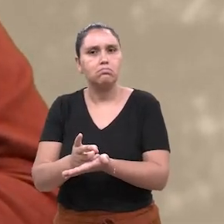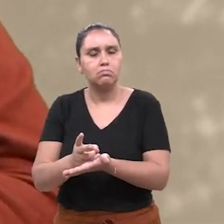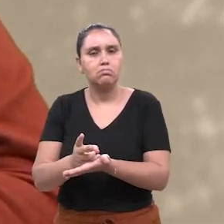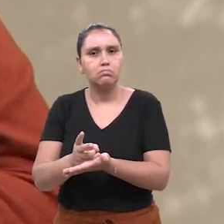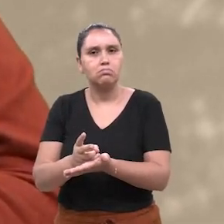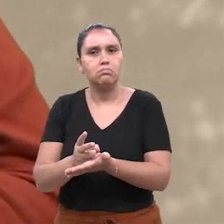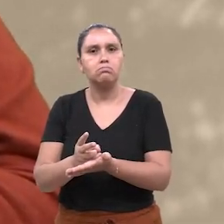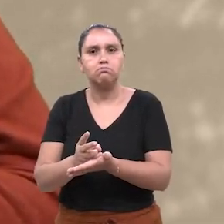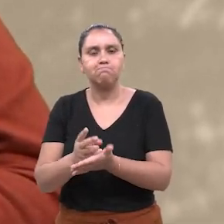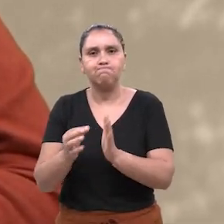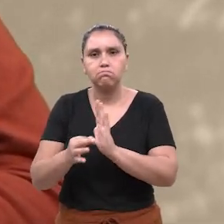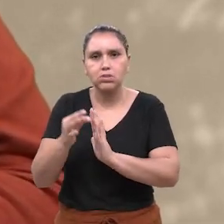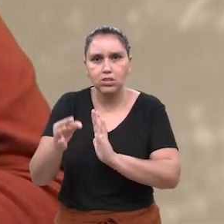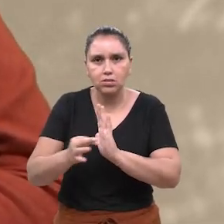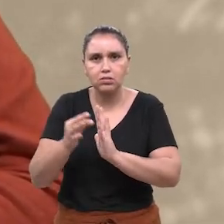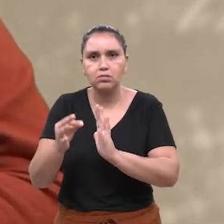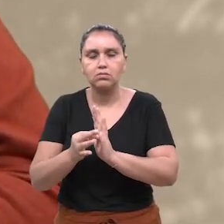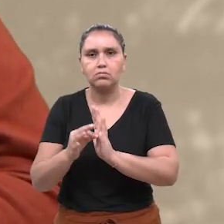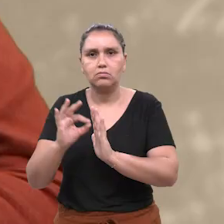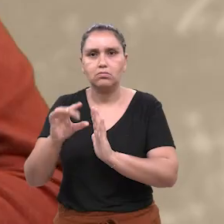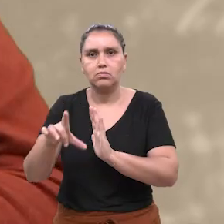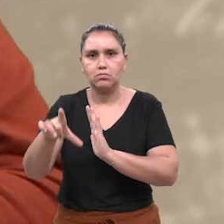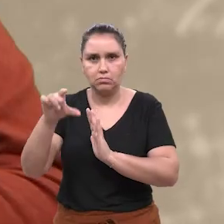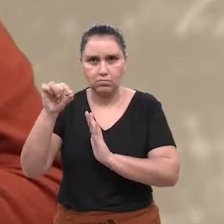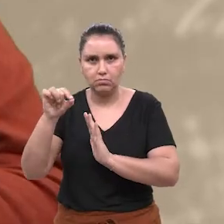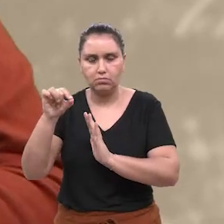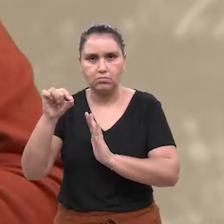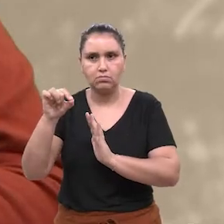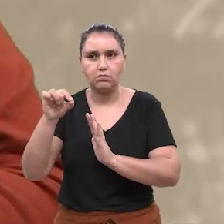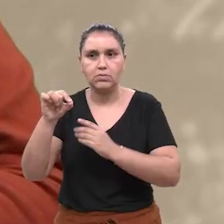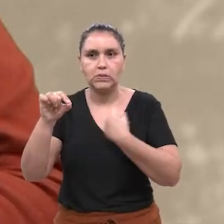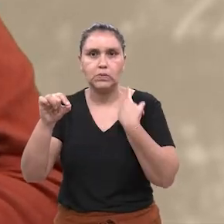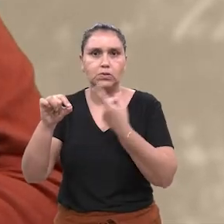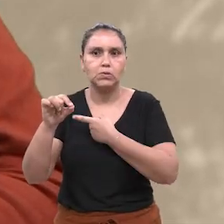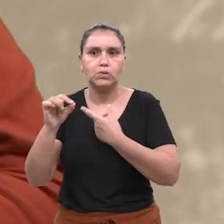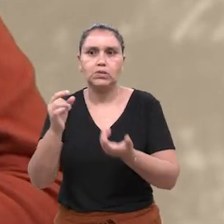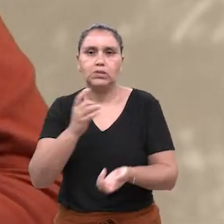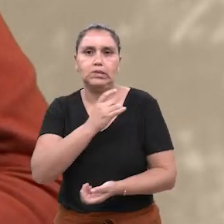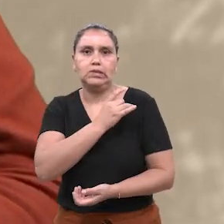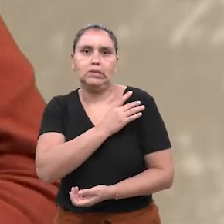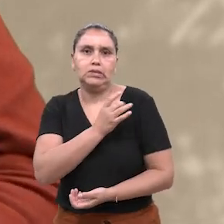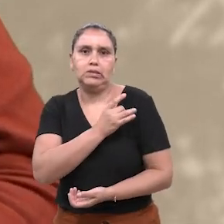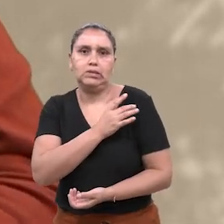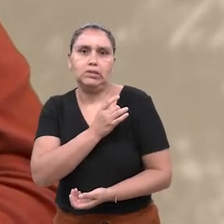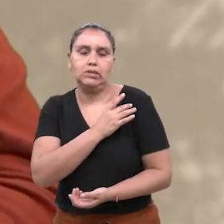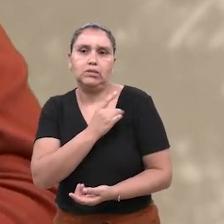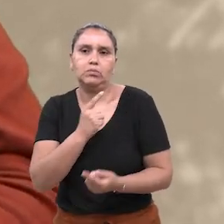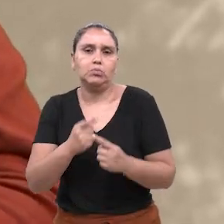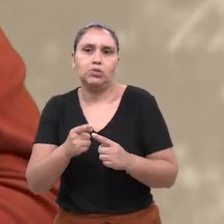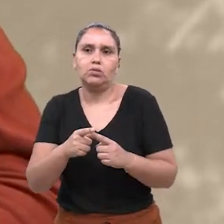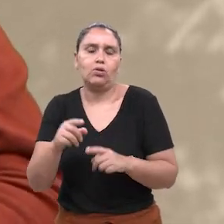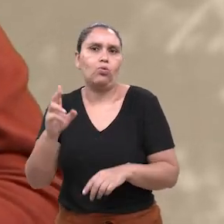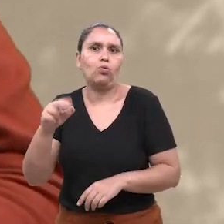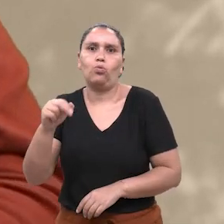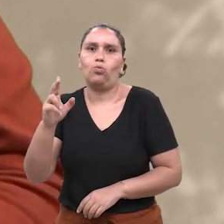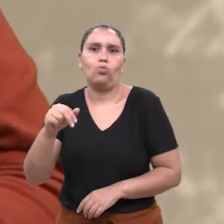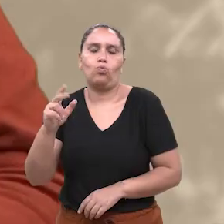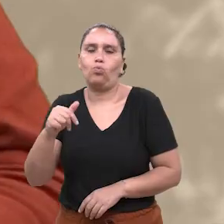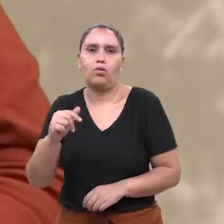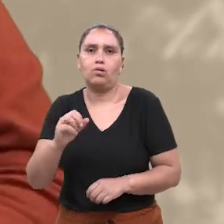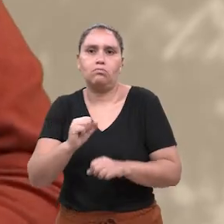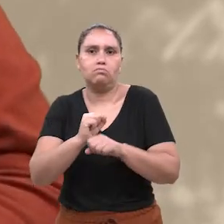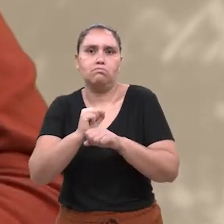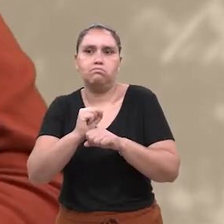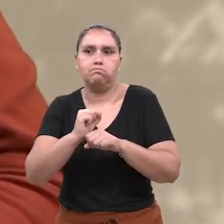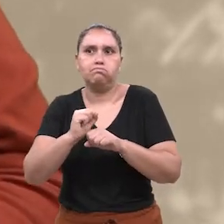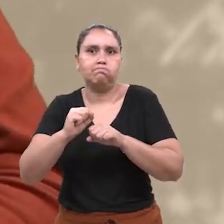sustento. Mas a gente temia, assim, Cris, era um momento do qual ninguém ainda tinha vivido uma pandemia da